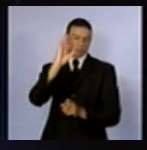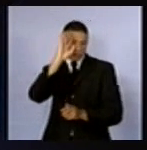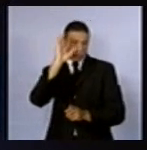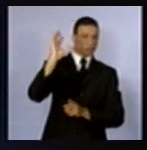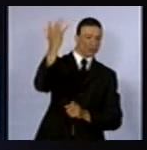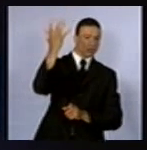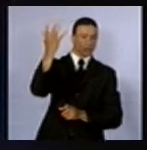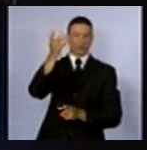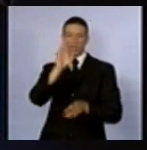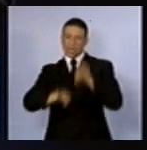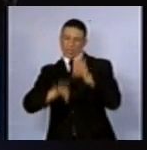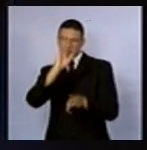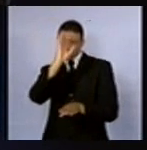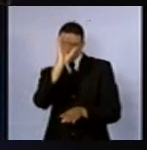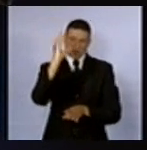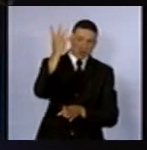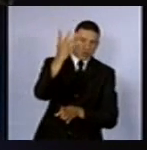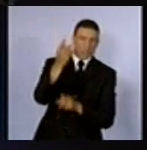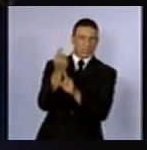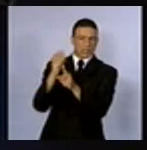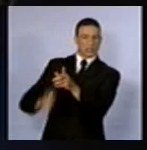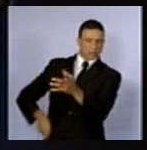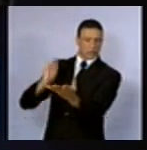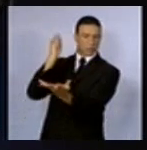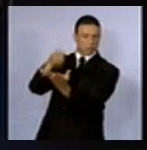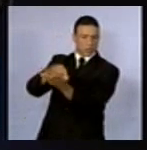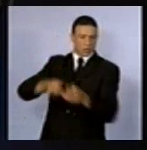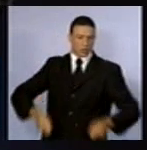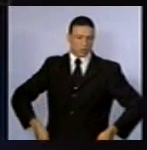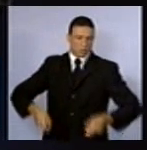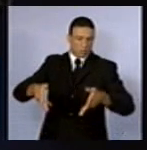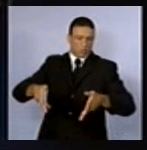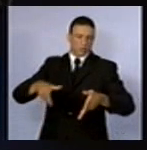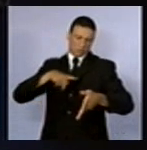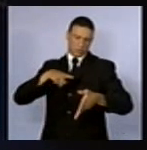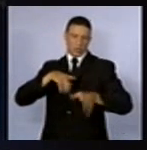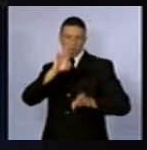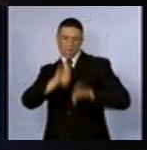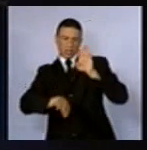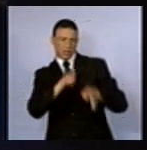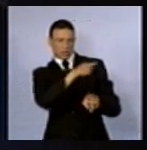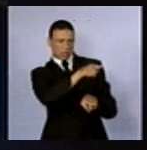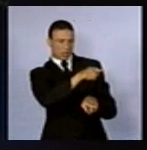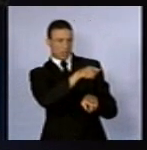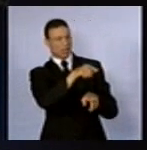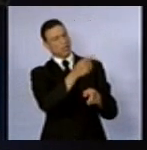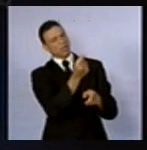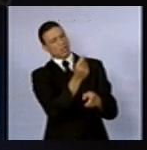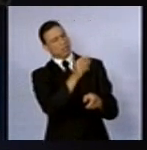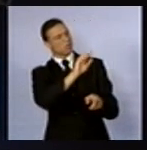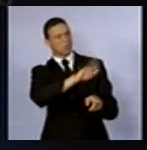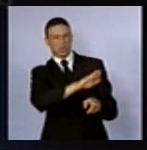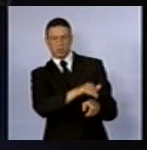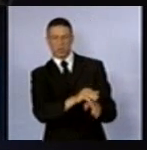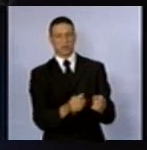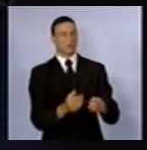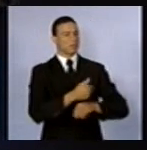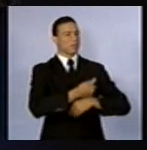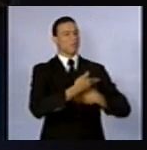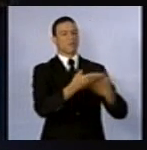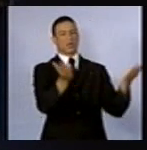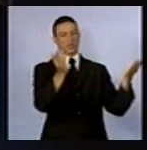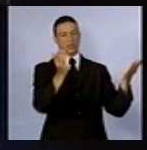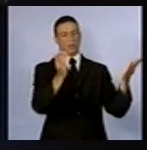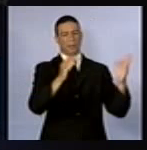soluções mais onerosas mas a maioria eh se resolve facilmente e a a que aqui que eu queria chamar atenção é que quando